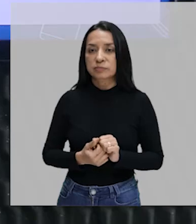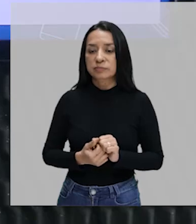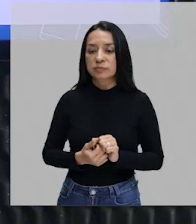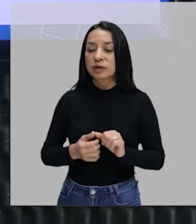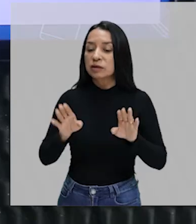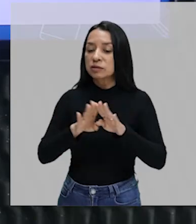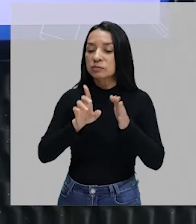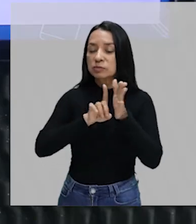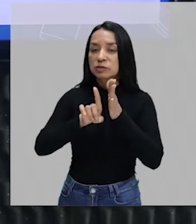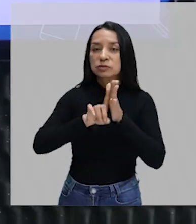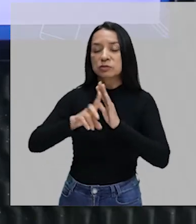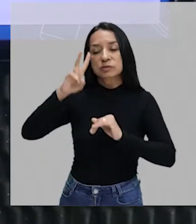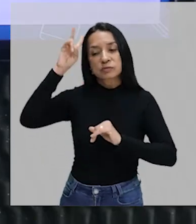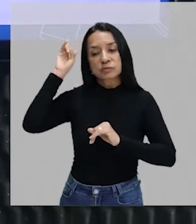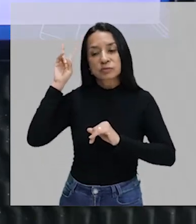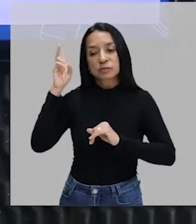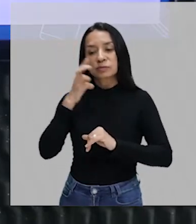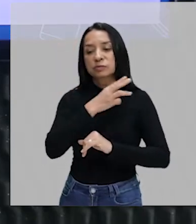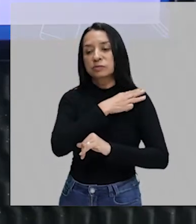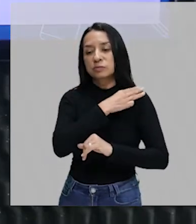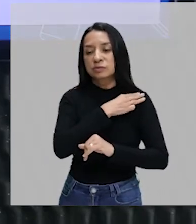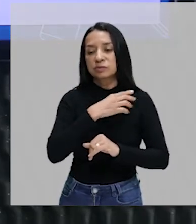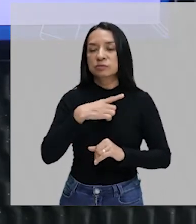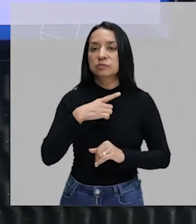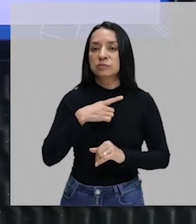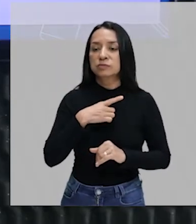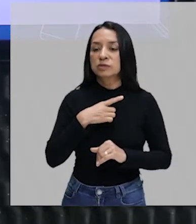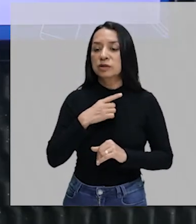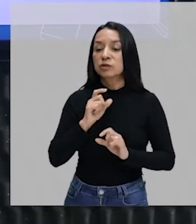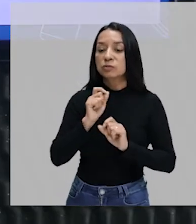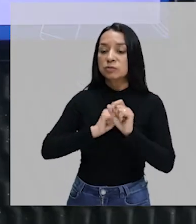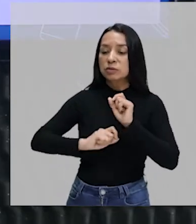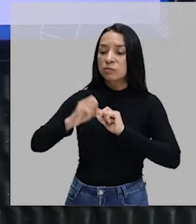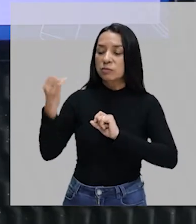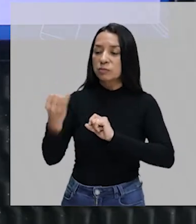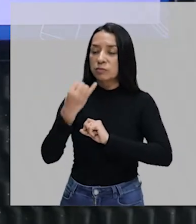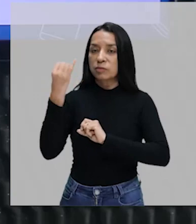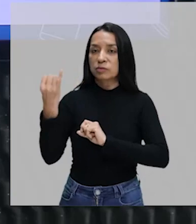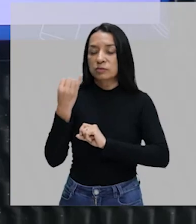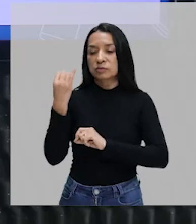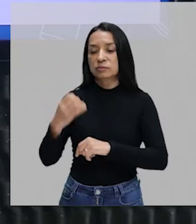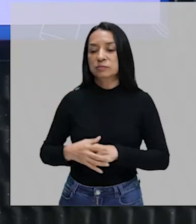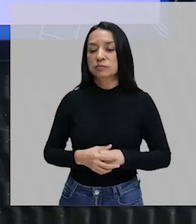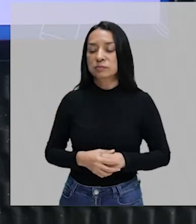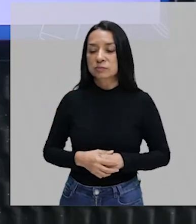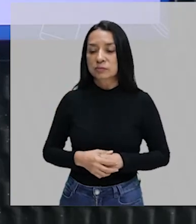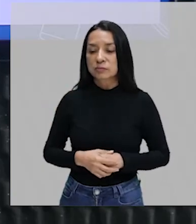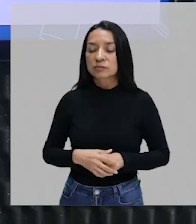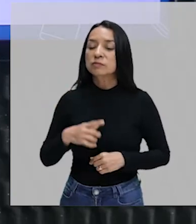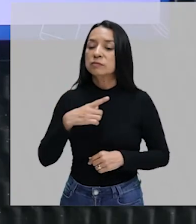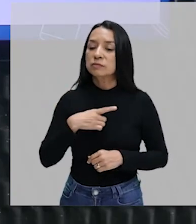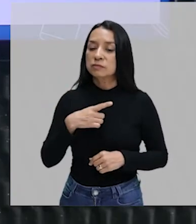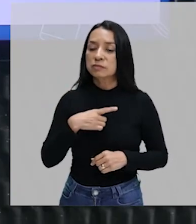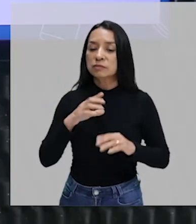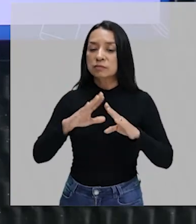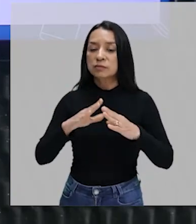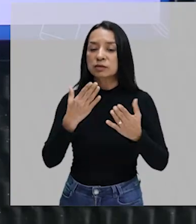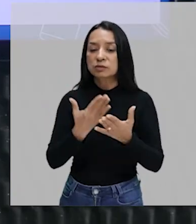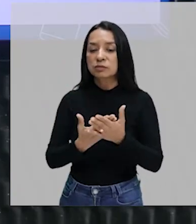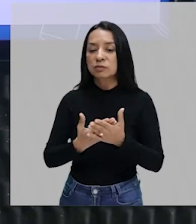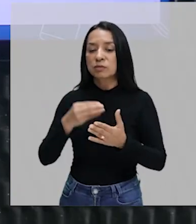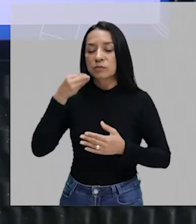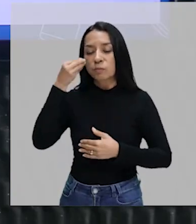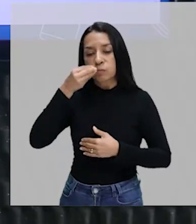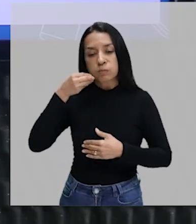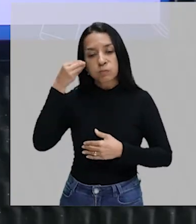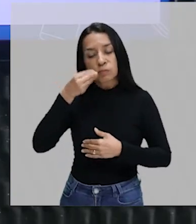até mesmo durante o ensino médio ela traz também uma pungência muito grande, tá? Nós temos a escola